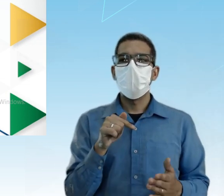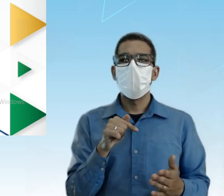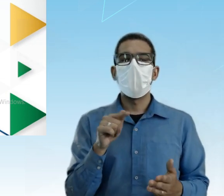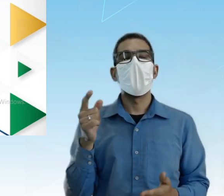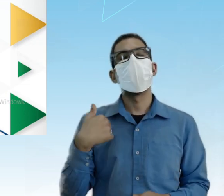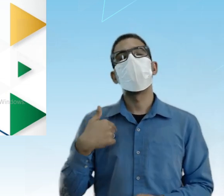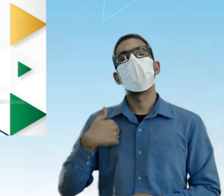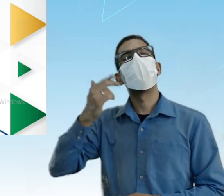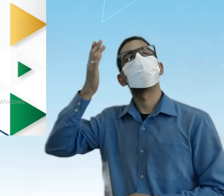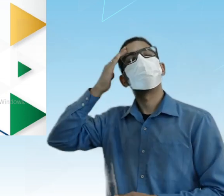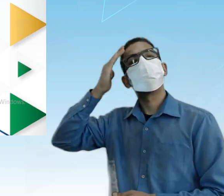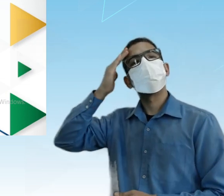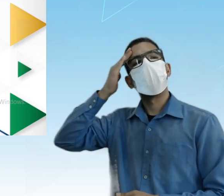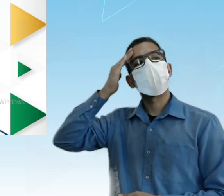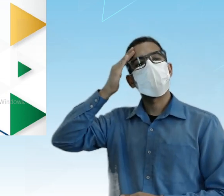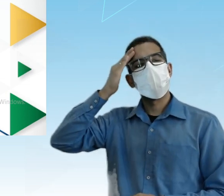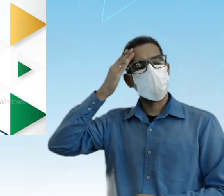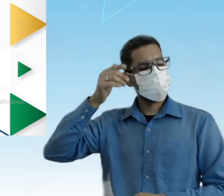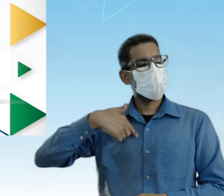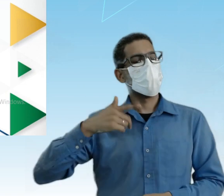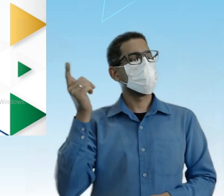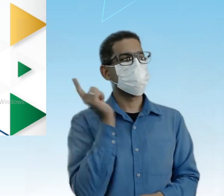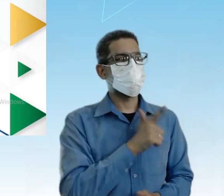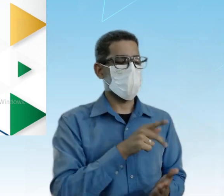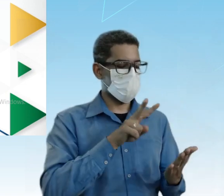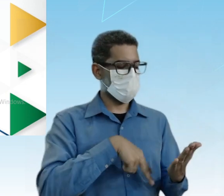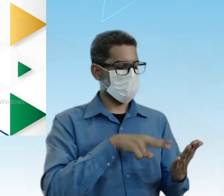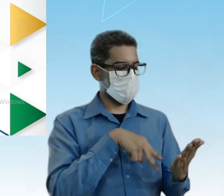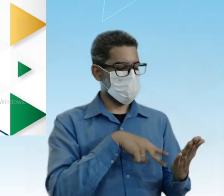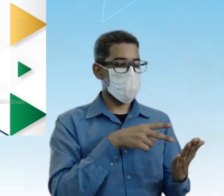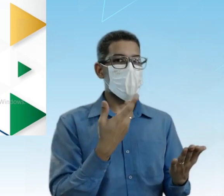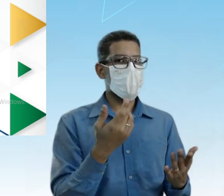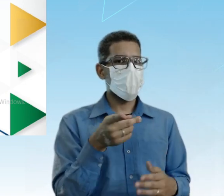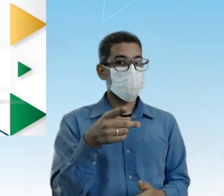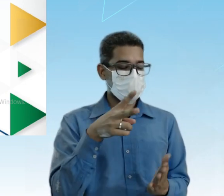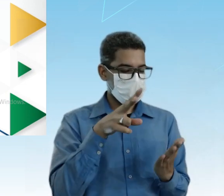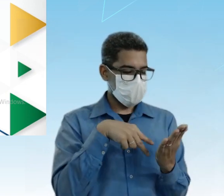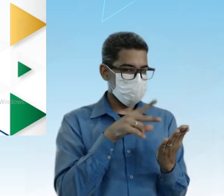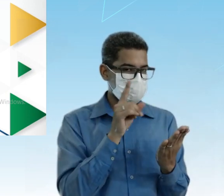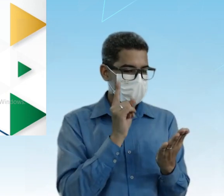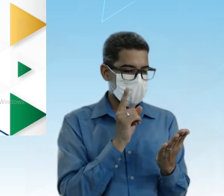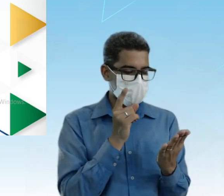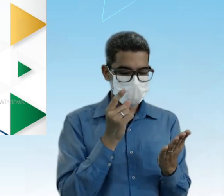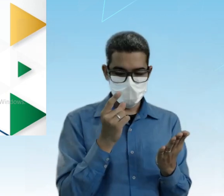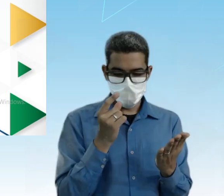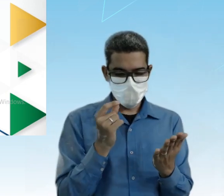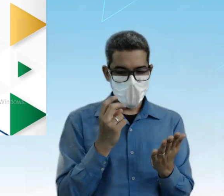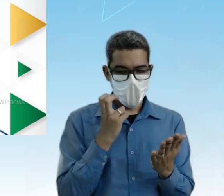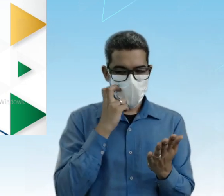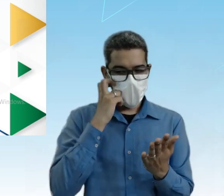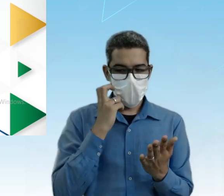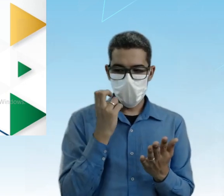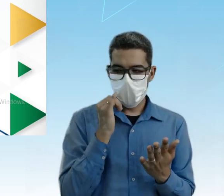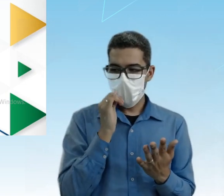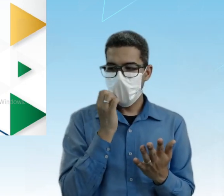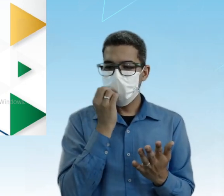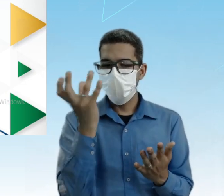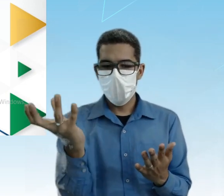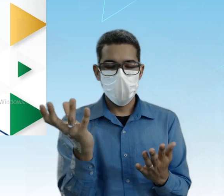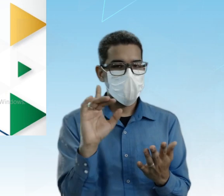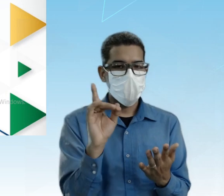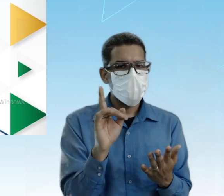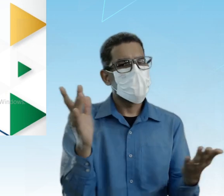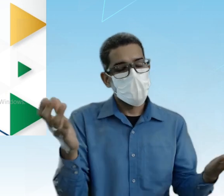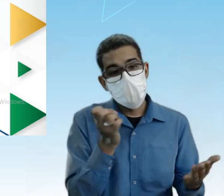sei ler ou com medo de saber ler, você dizer que sabe e na realidade você não sabe. Fale para sua professora, fale